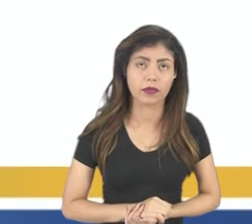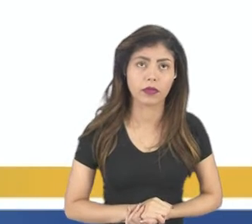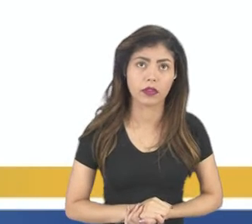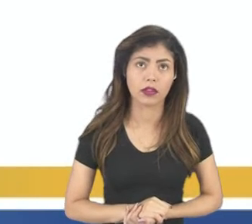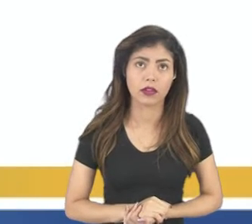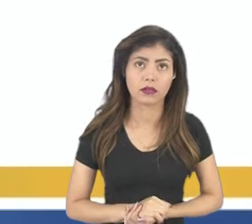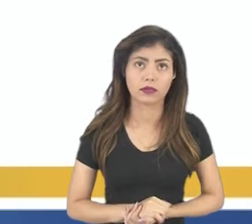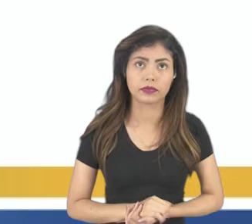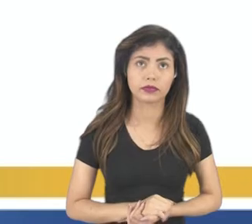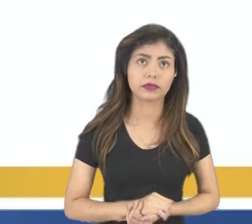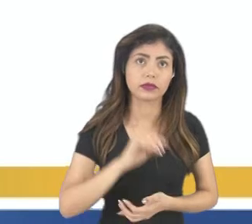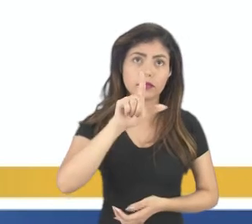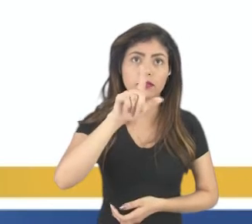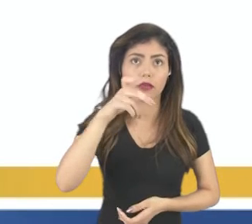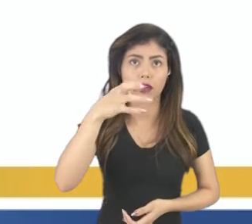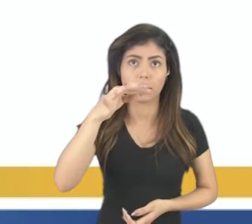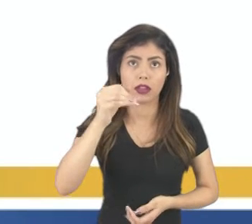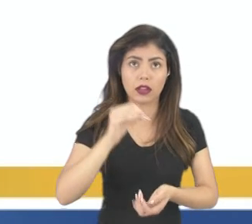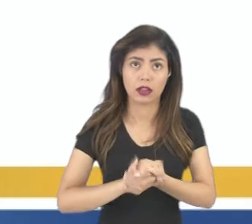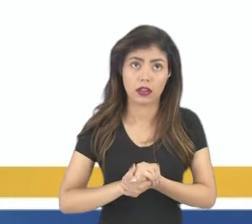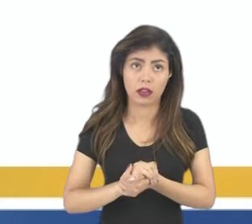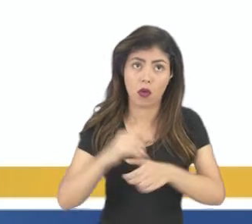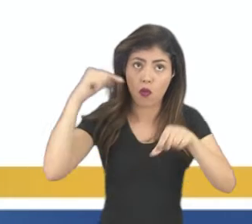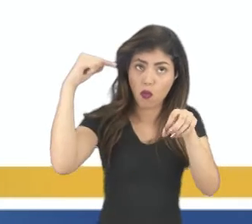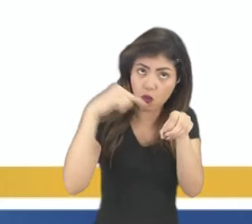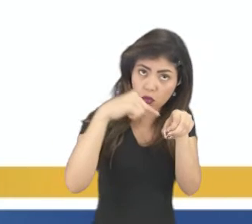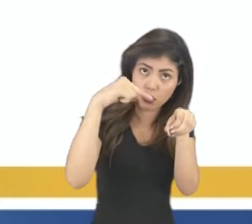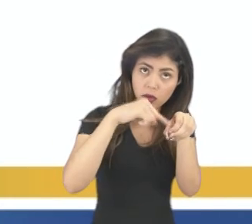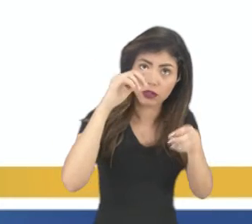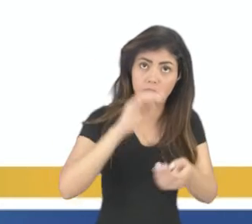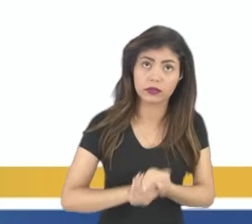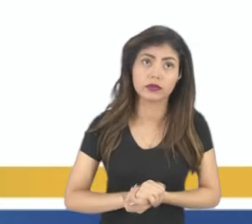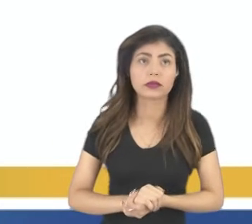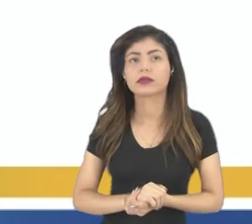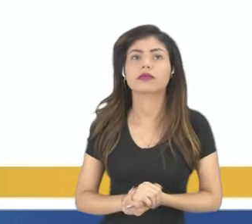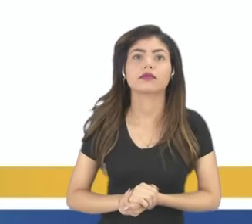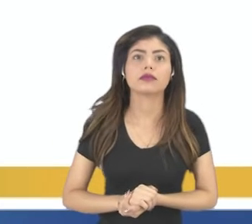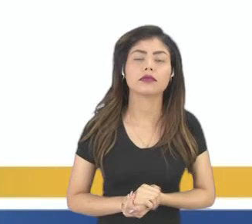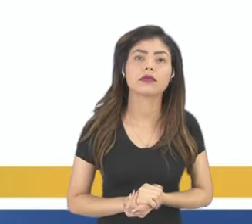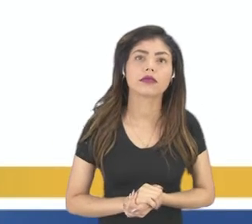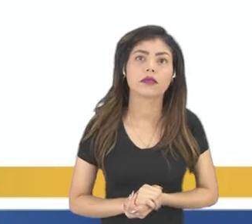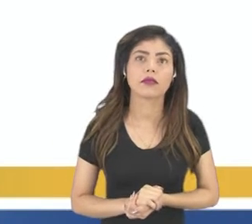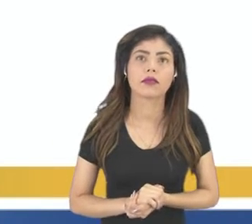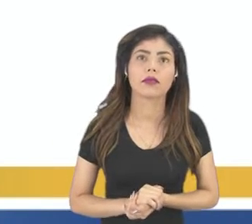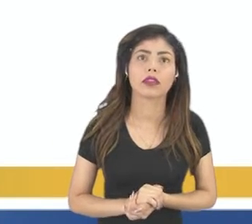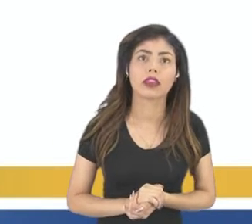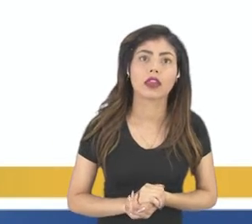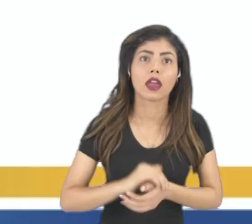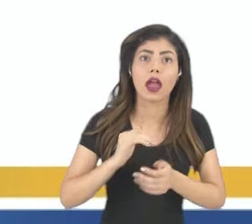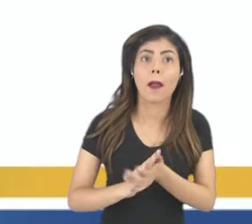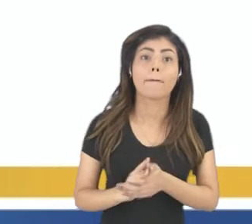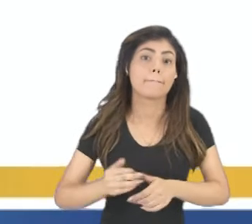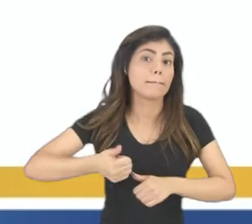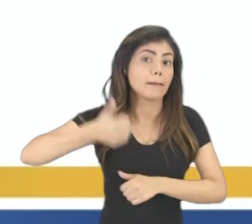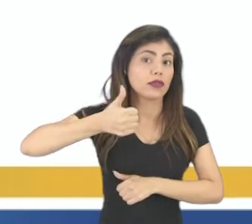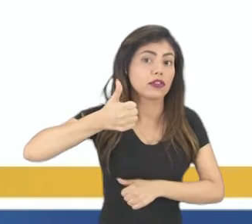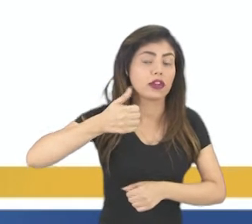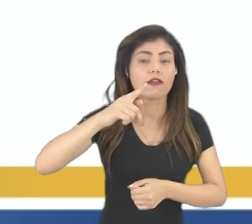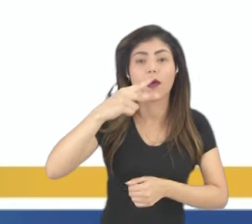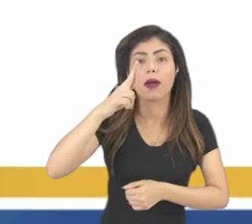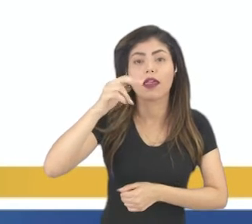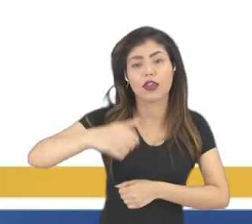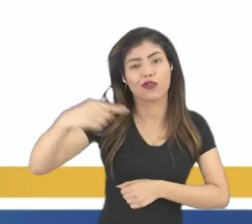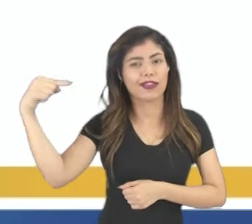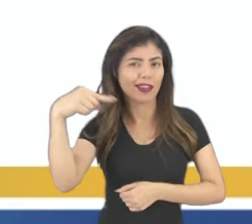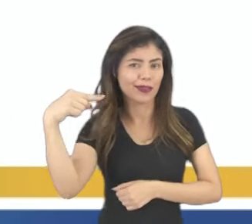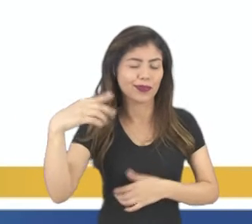tais como os elétrons que orbitam o núcleo e o sérvio quem eram os servos eram os as partículas positivos prótons